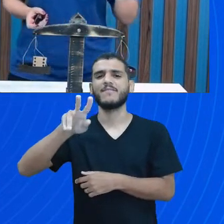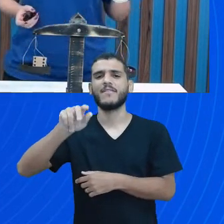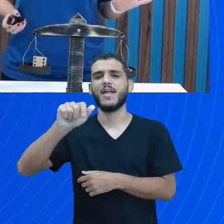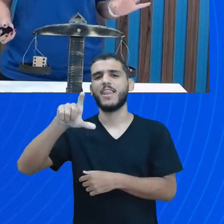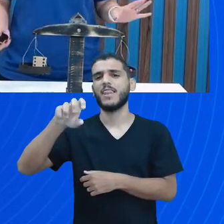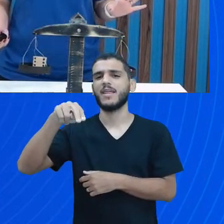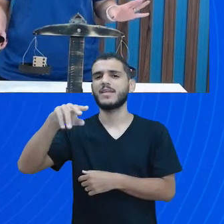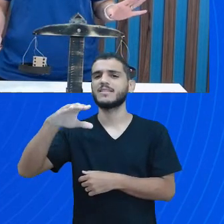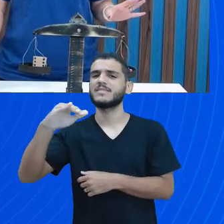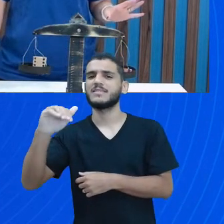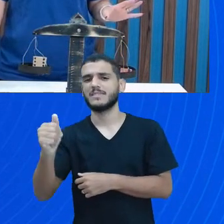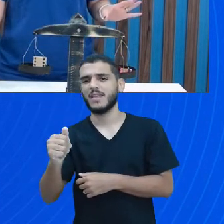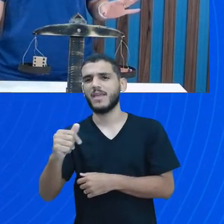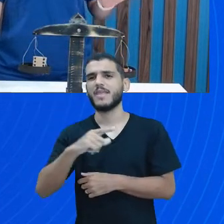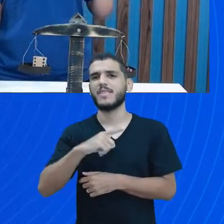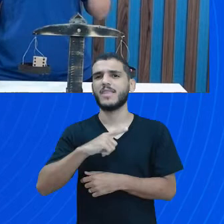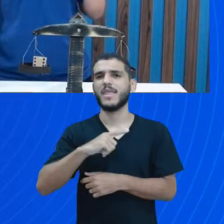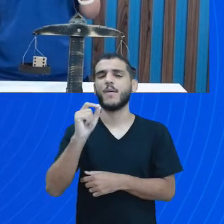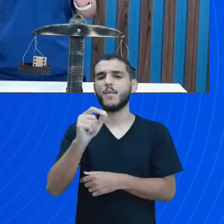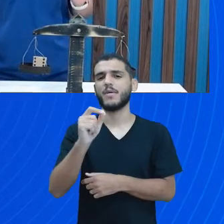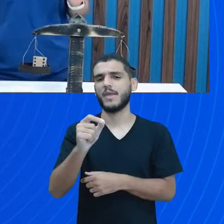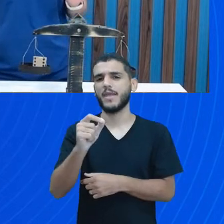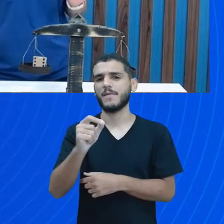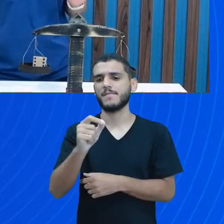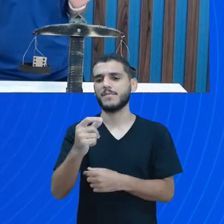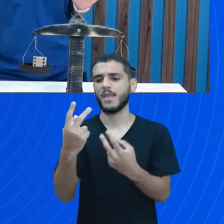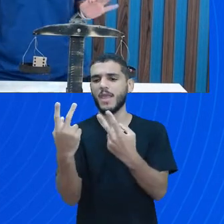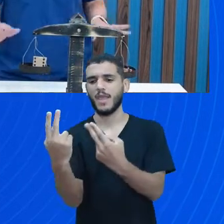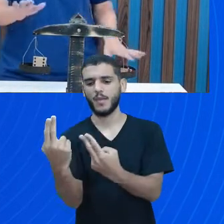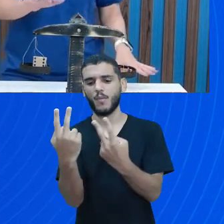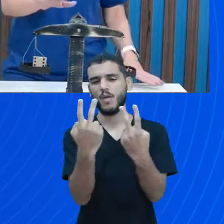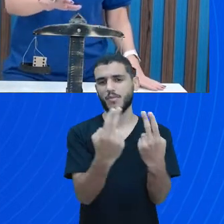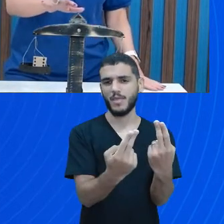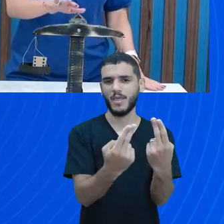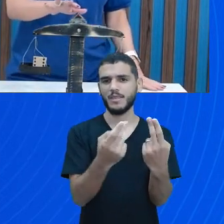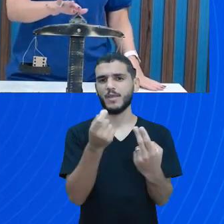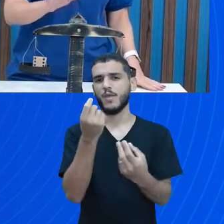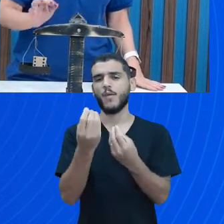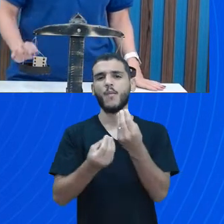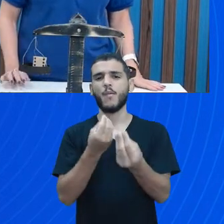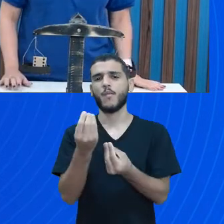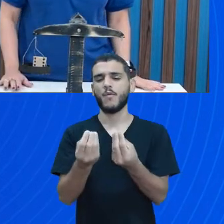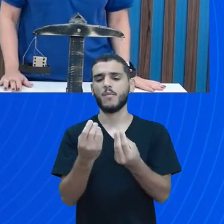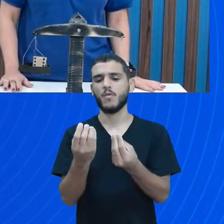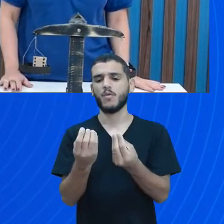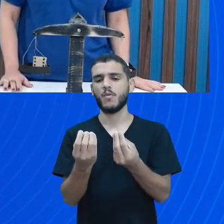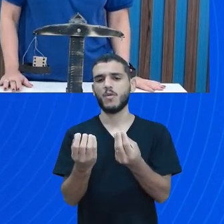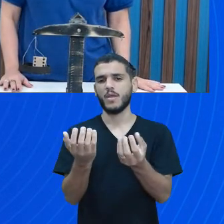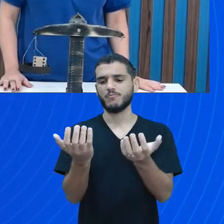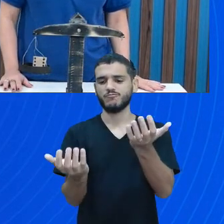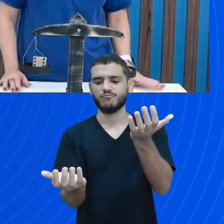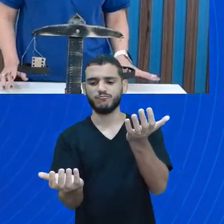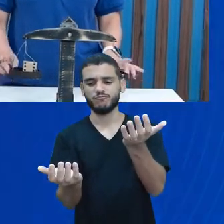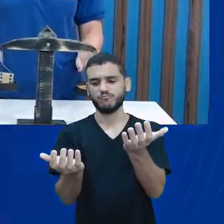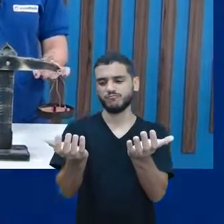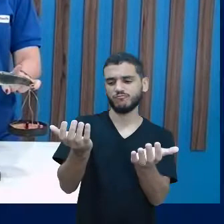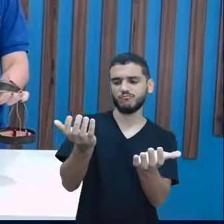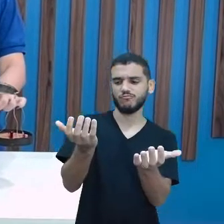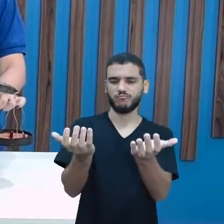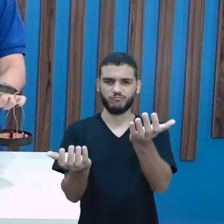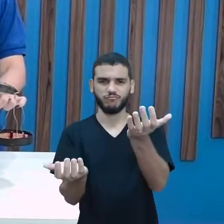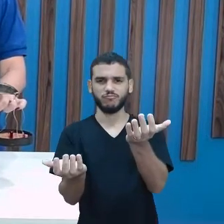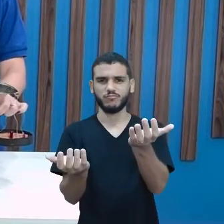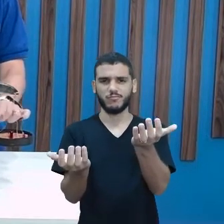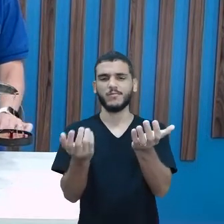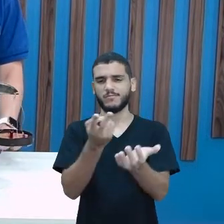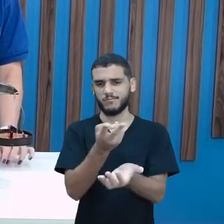Eita, a professora complicou. Mas eu vou mostrar para vocês agora a balança que eu trouxe. Observem aqui.